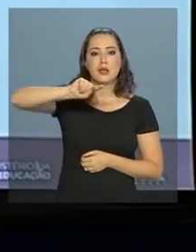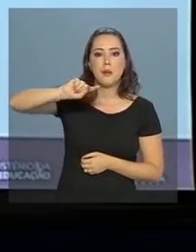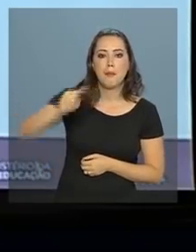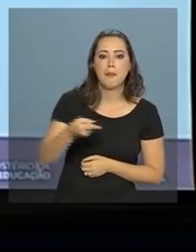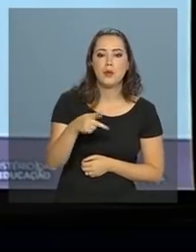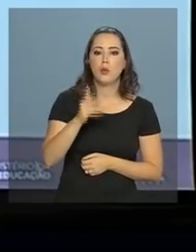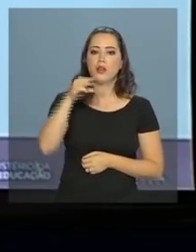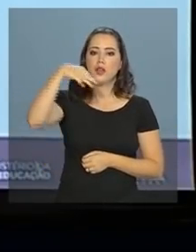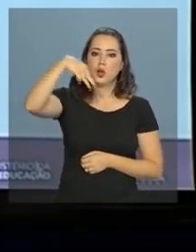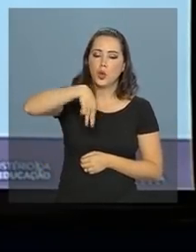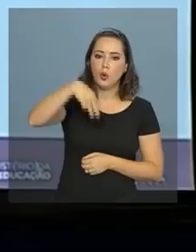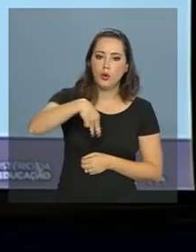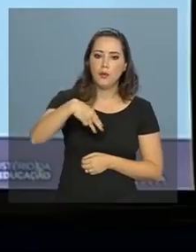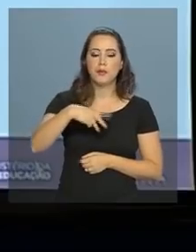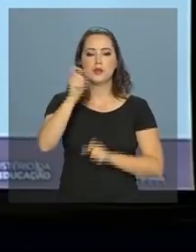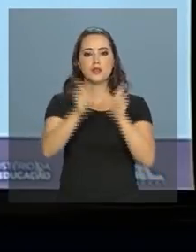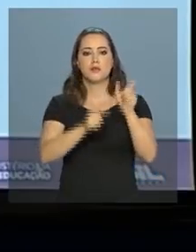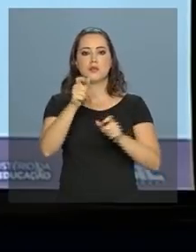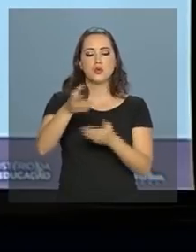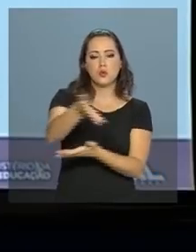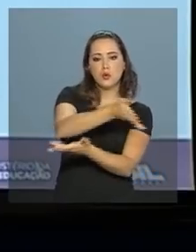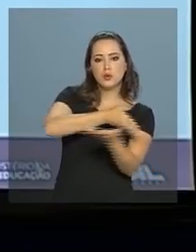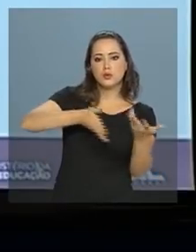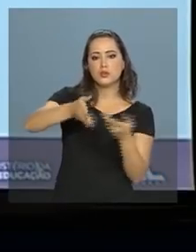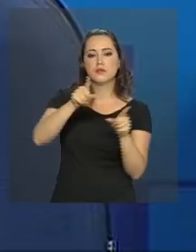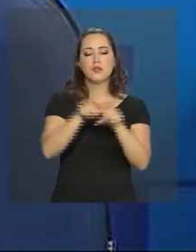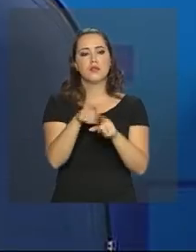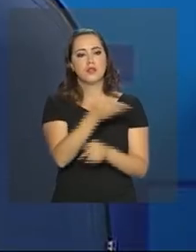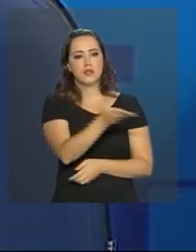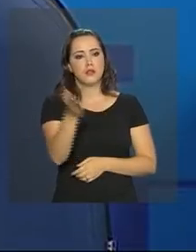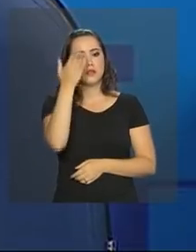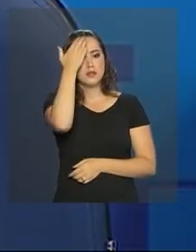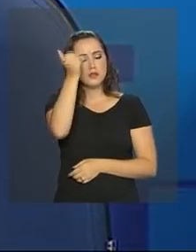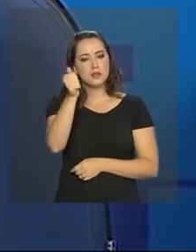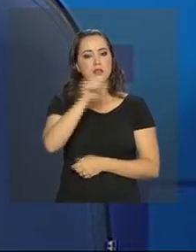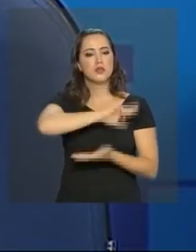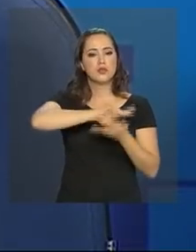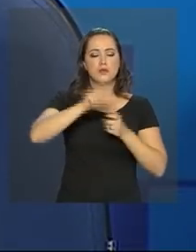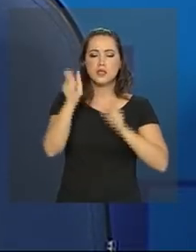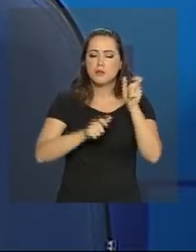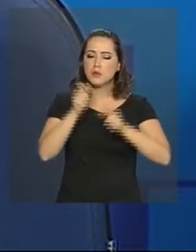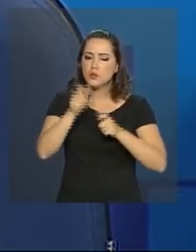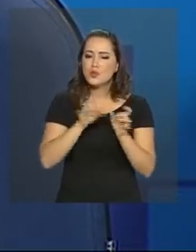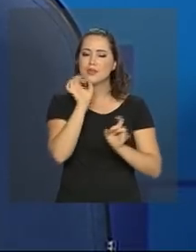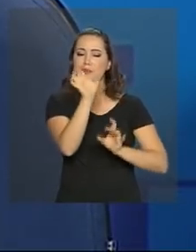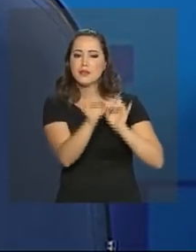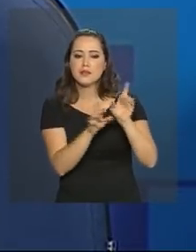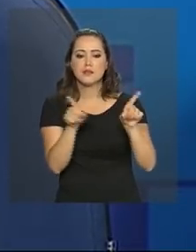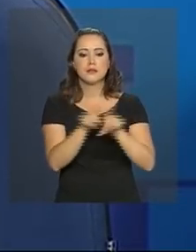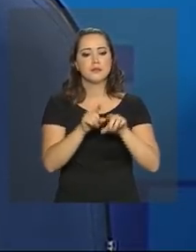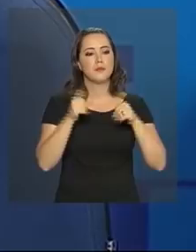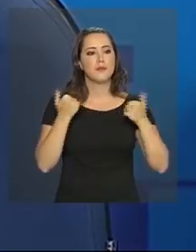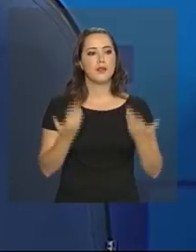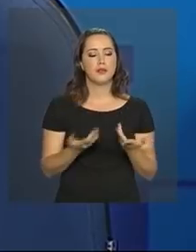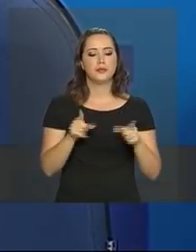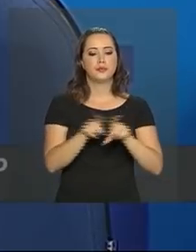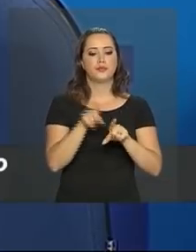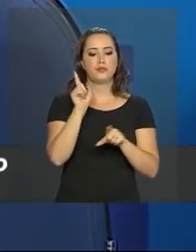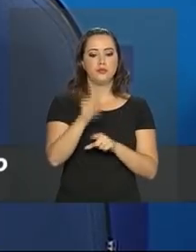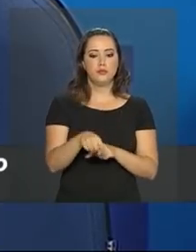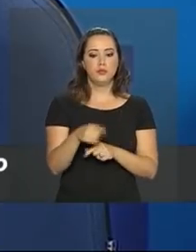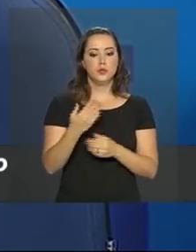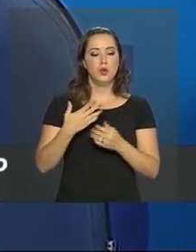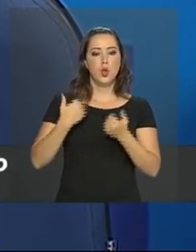né as pessoas envolvidas aí os senhores sabem muito é muita gente específica não é de